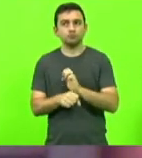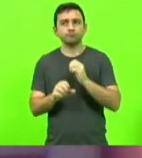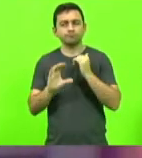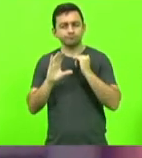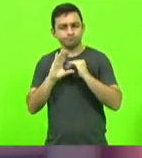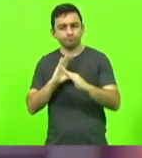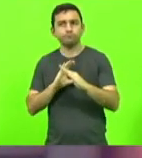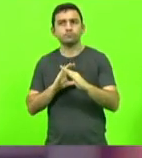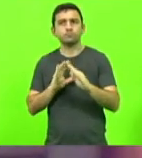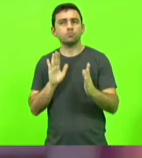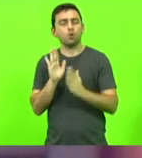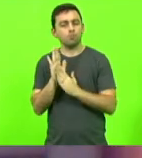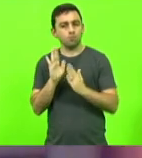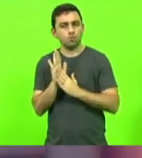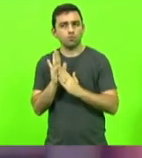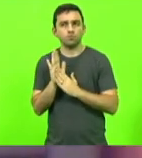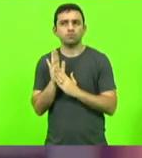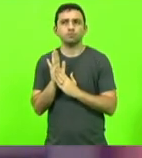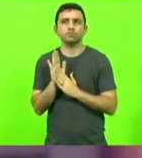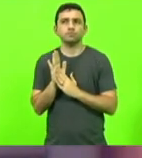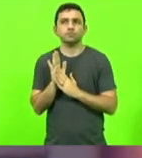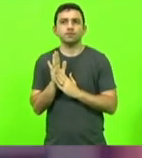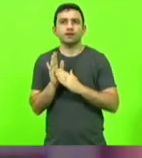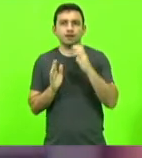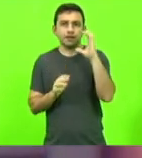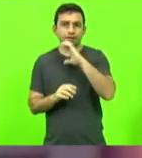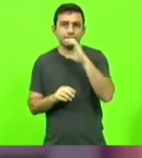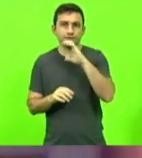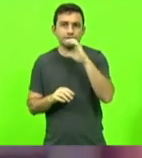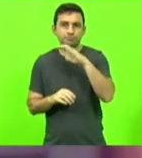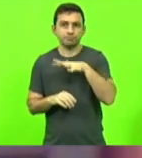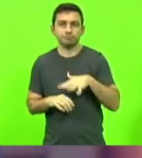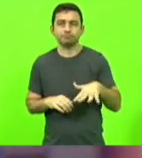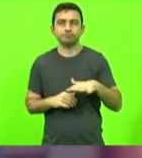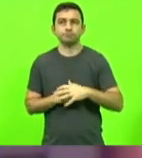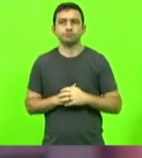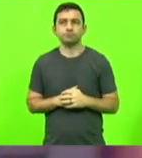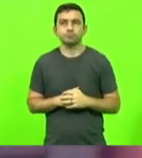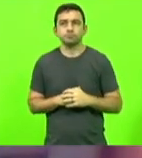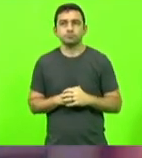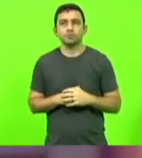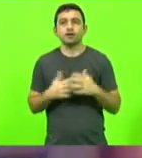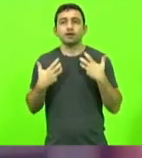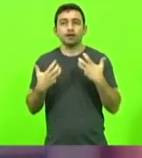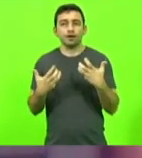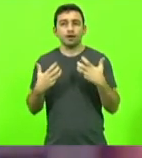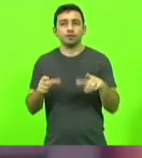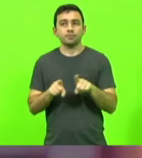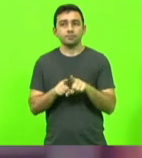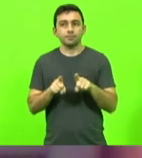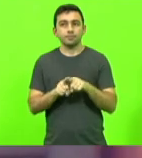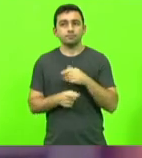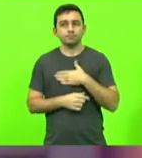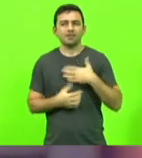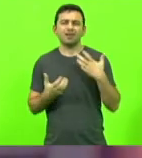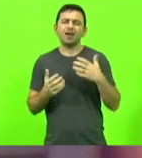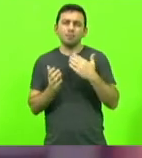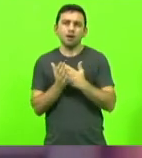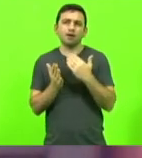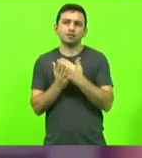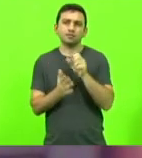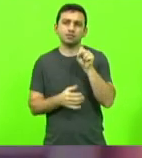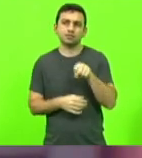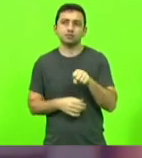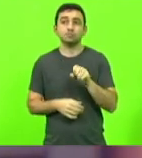as propostas o mais rápido possível. Gostaríamos de ter mais, sim, mas a